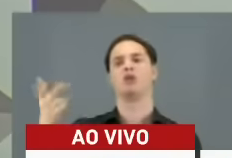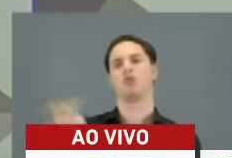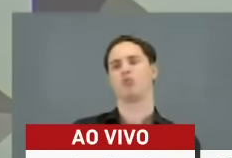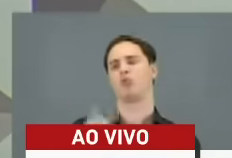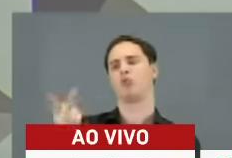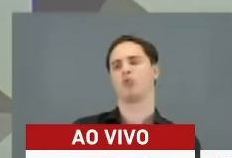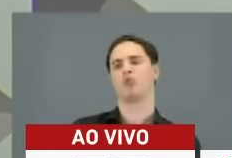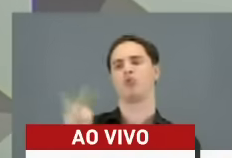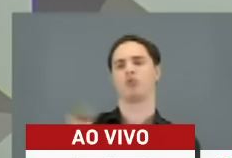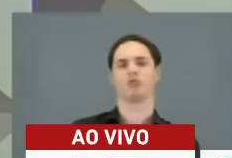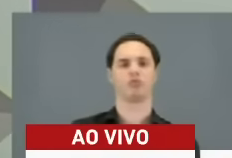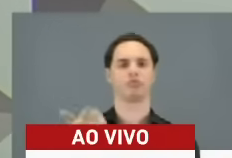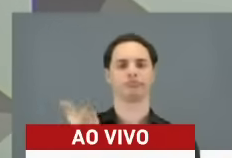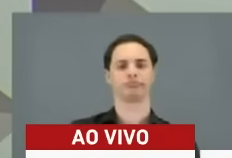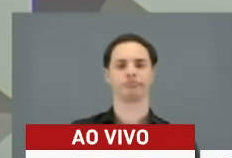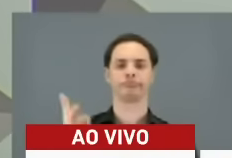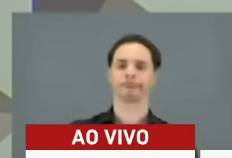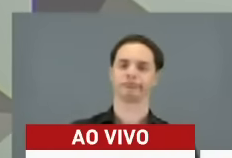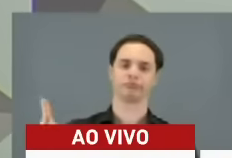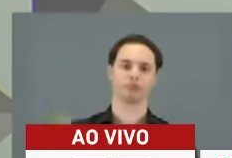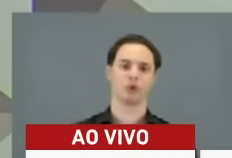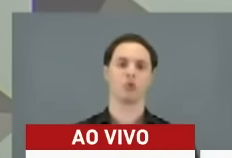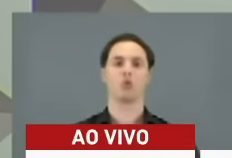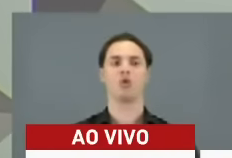todos e qualquer outros